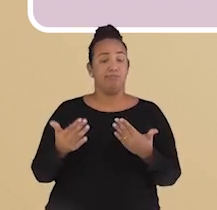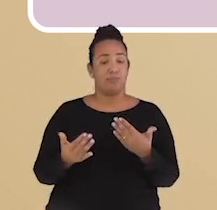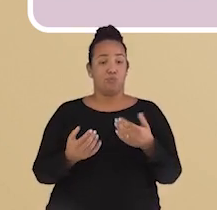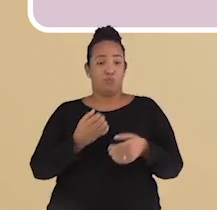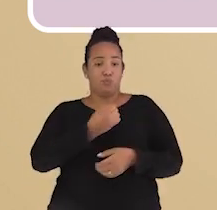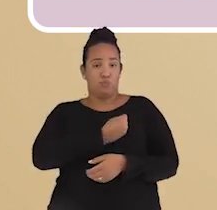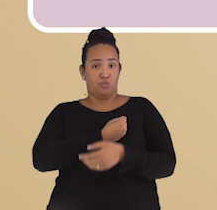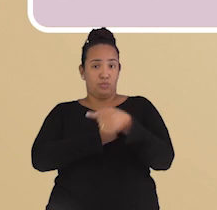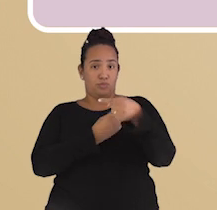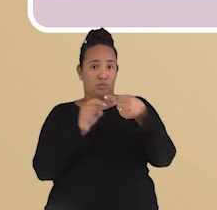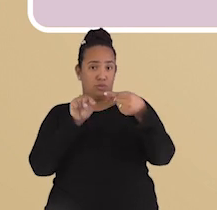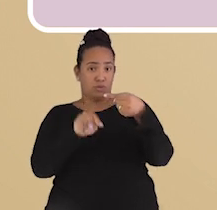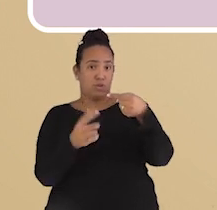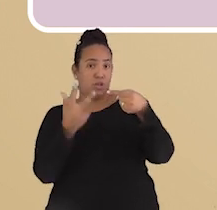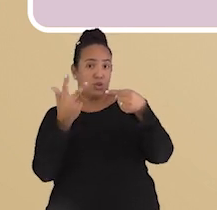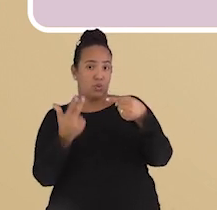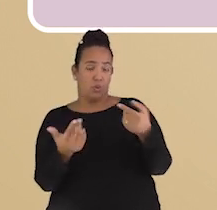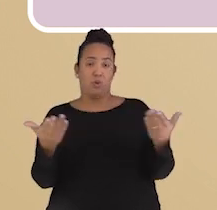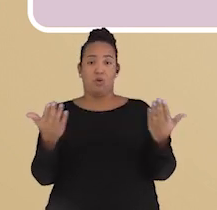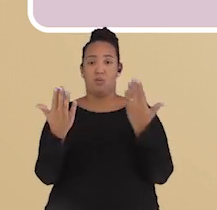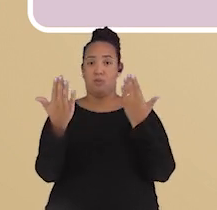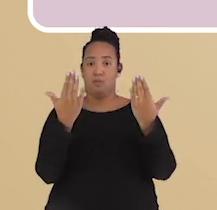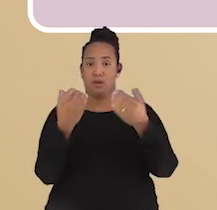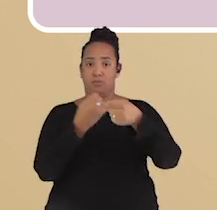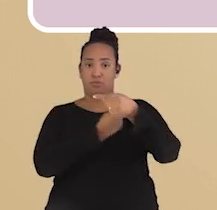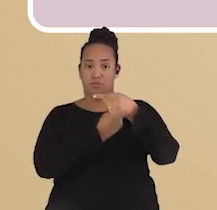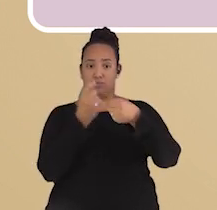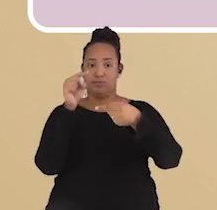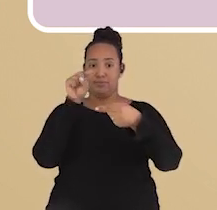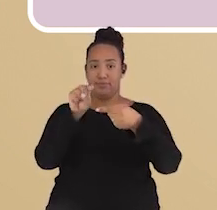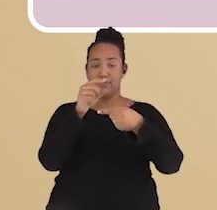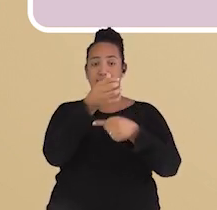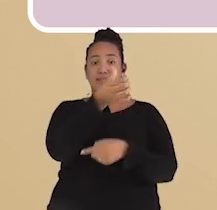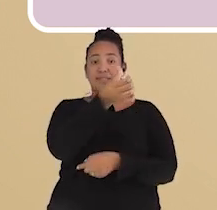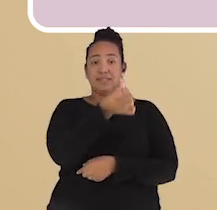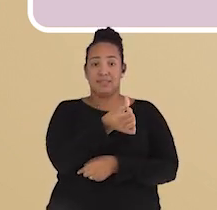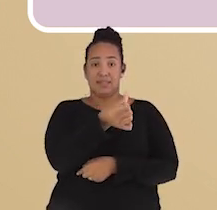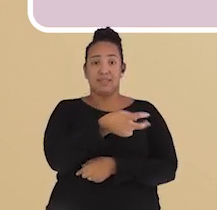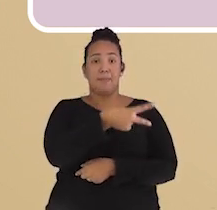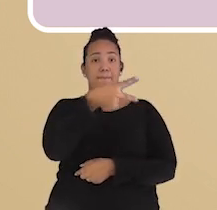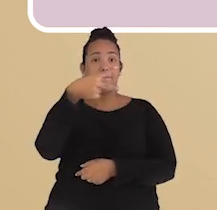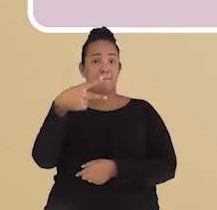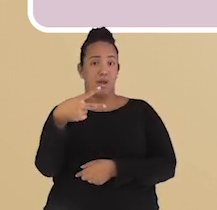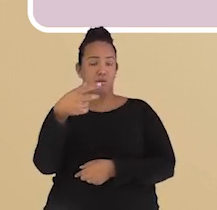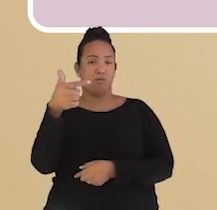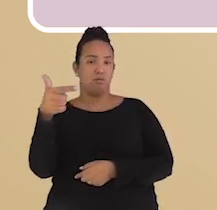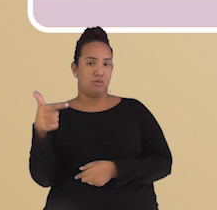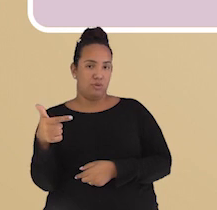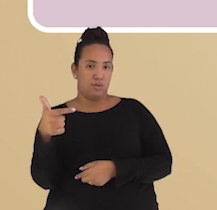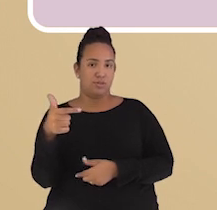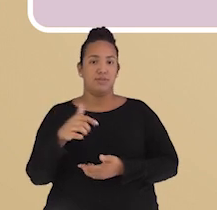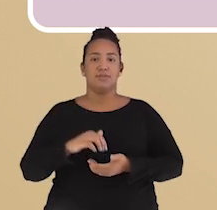iguais, vamos comparar os numeradores. 6 é maior do que 2. Então,